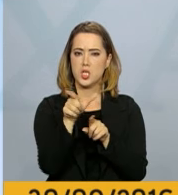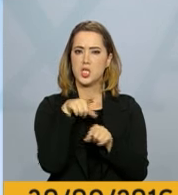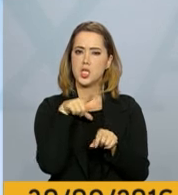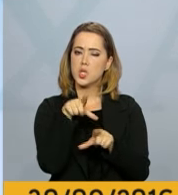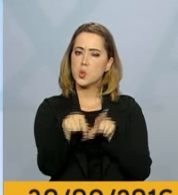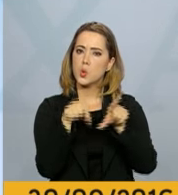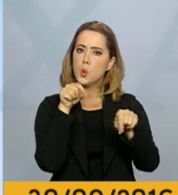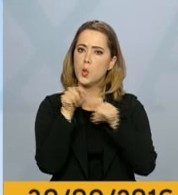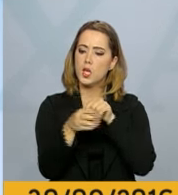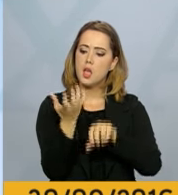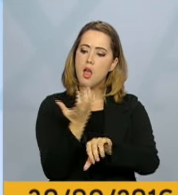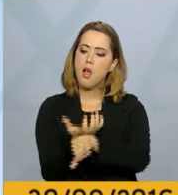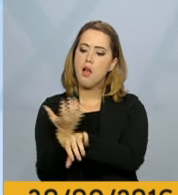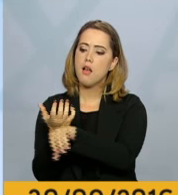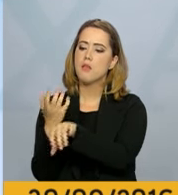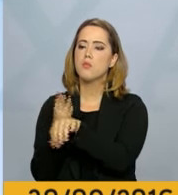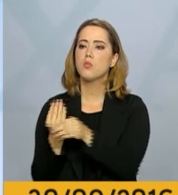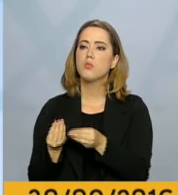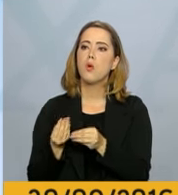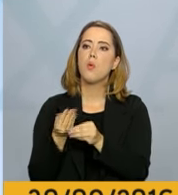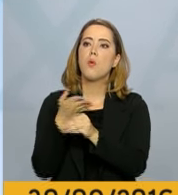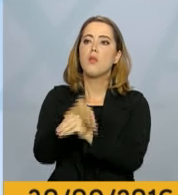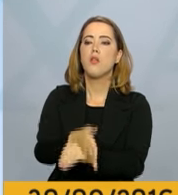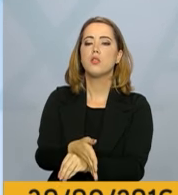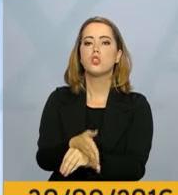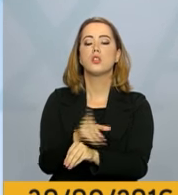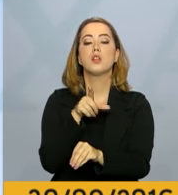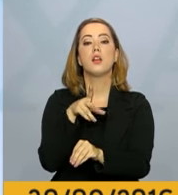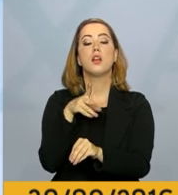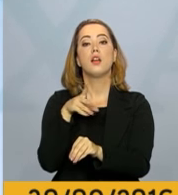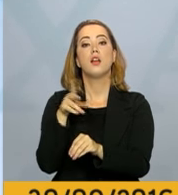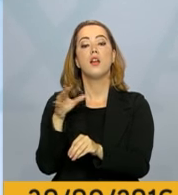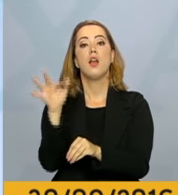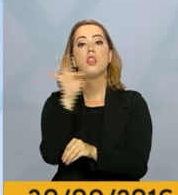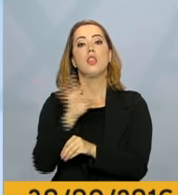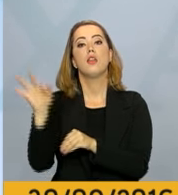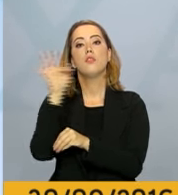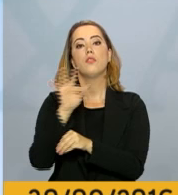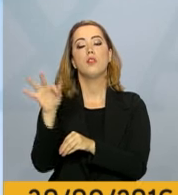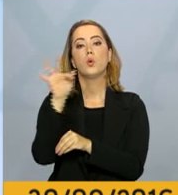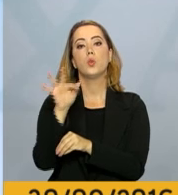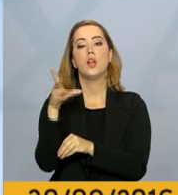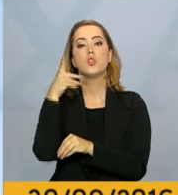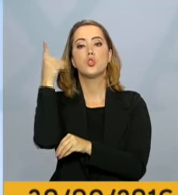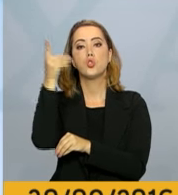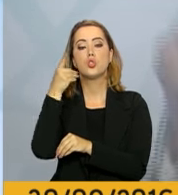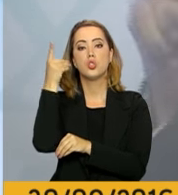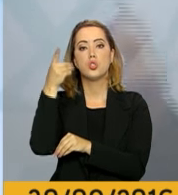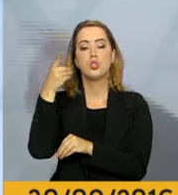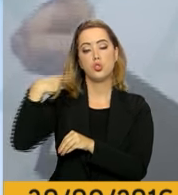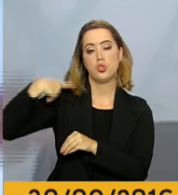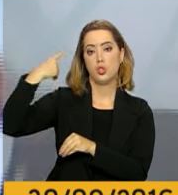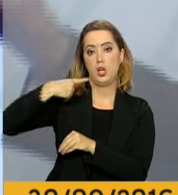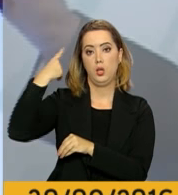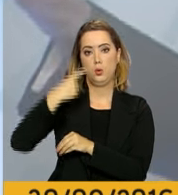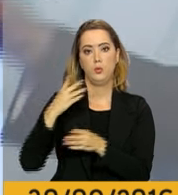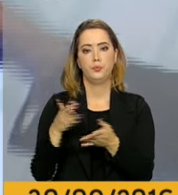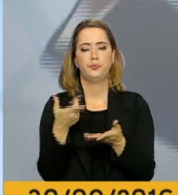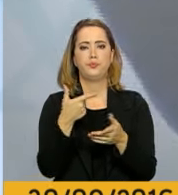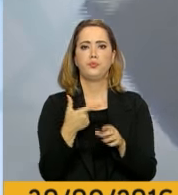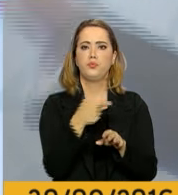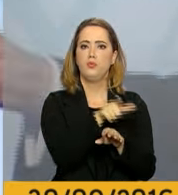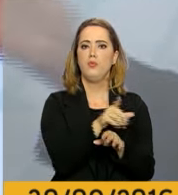matérias para levá-lo à faculdade de Direito, à faculdade de Filosofia, etc. Quem fazia científico tinha uma carga de física, química,